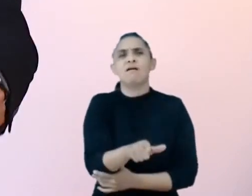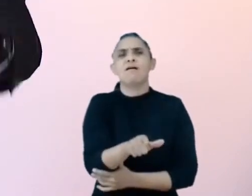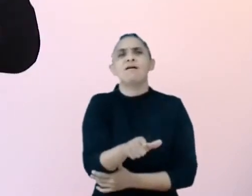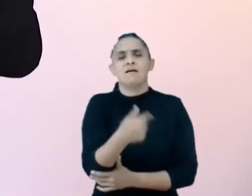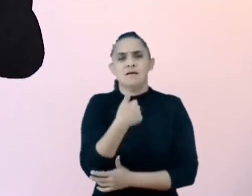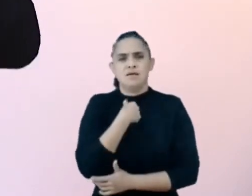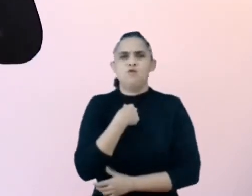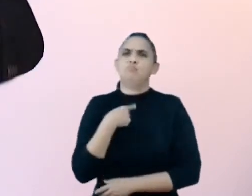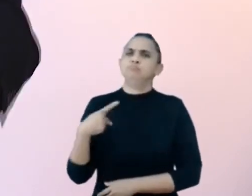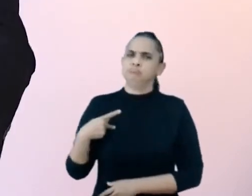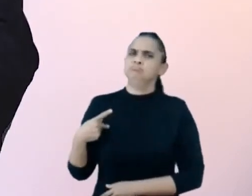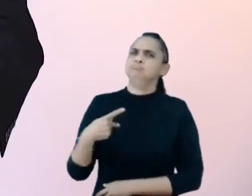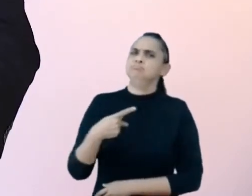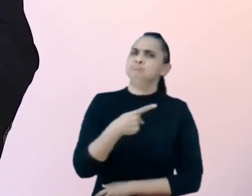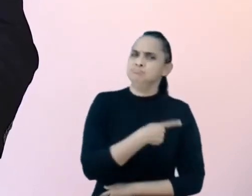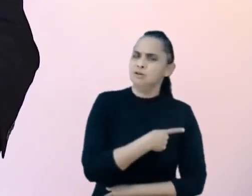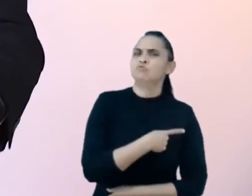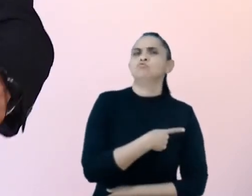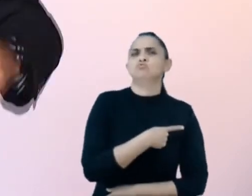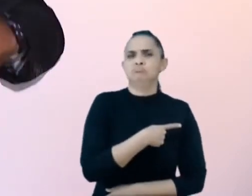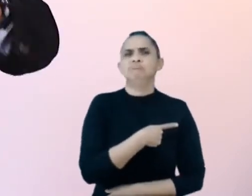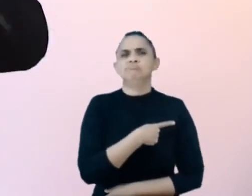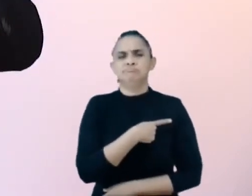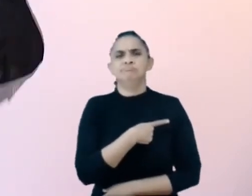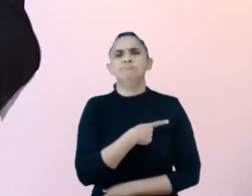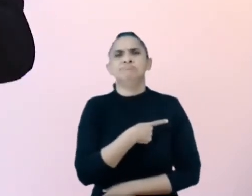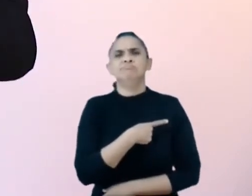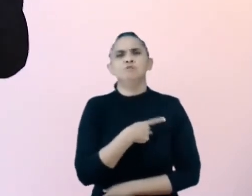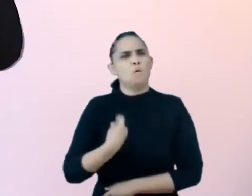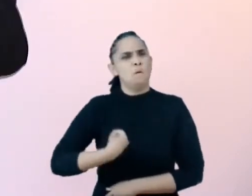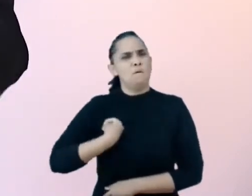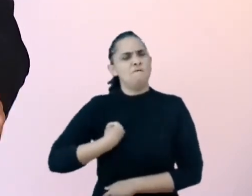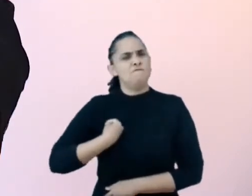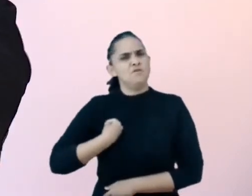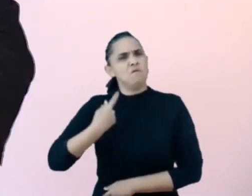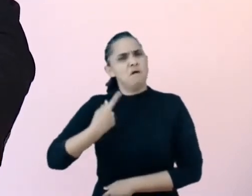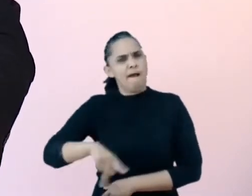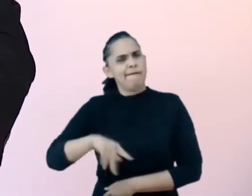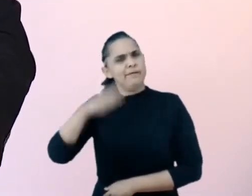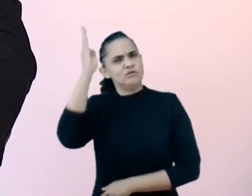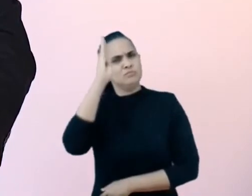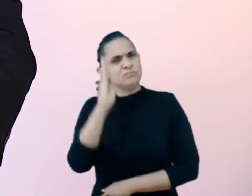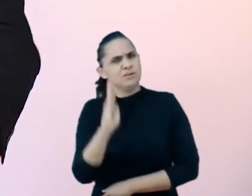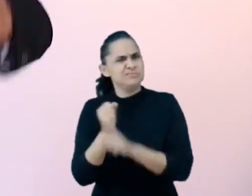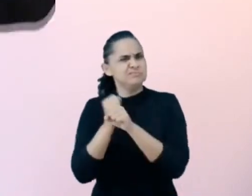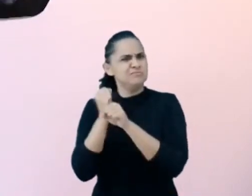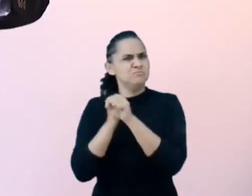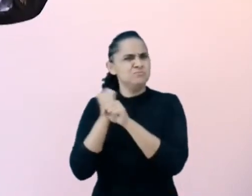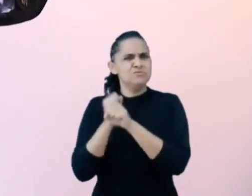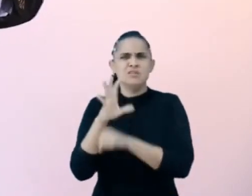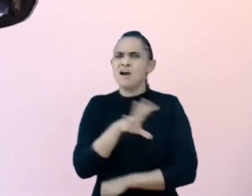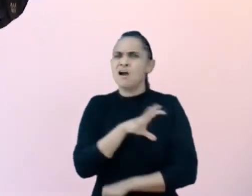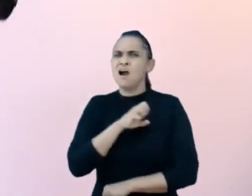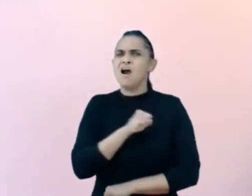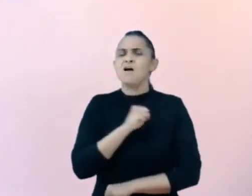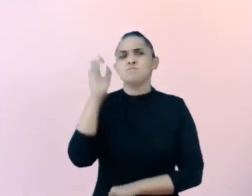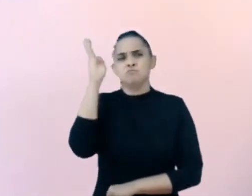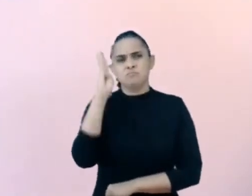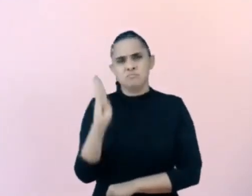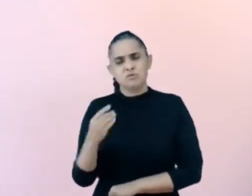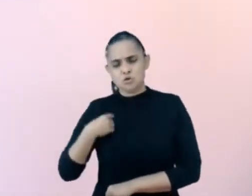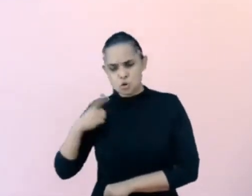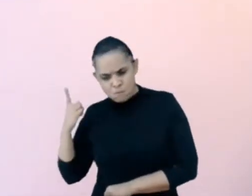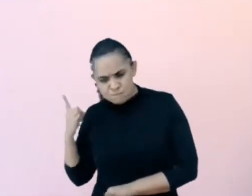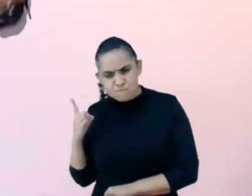pastor russo, mas que vivo no Brasil há muitos anos, amo o Brasil como a minha terra, e eu estou aqui